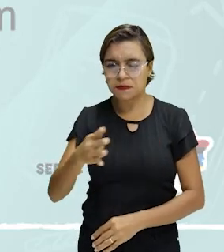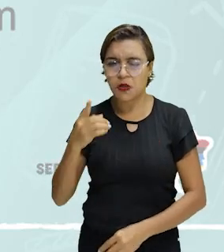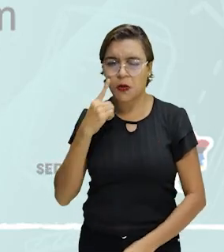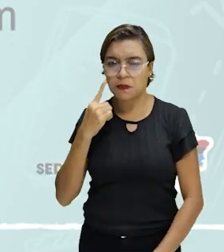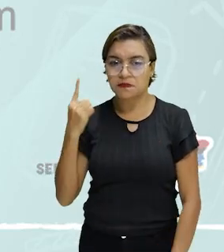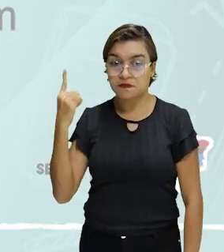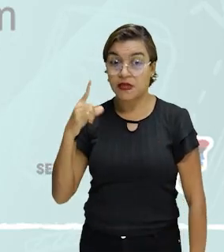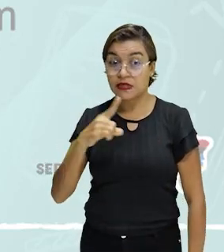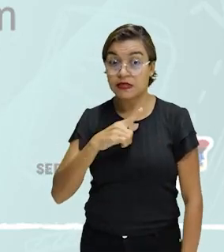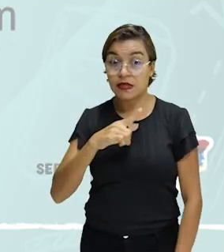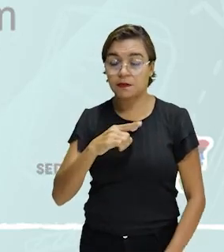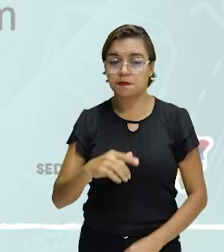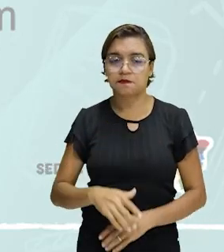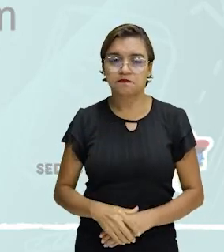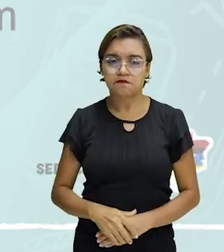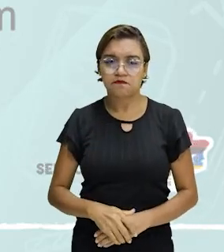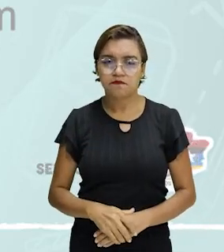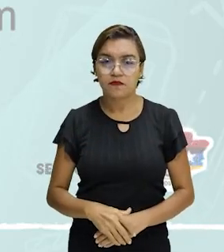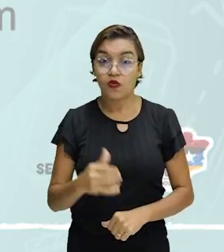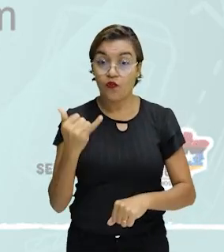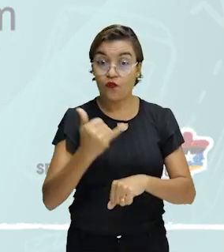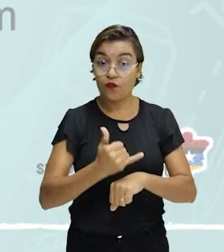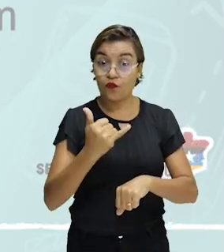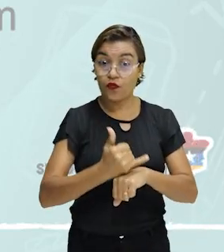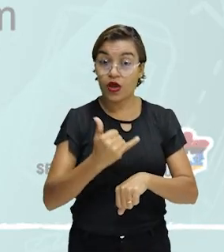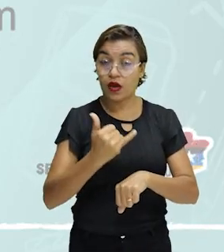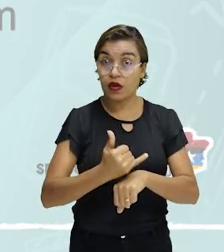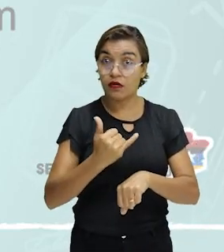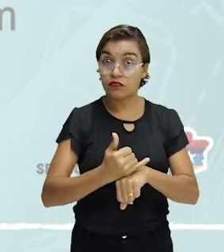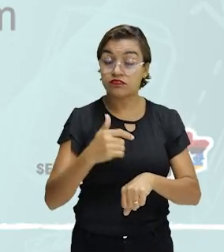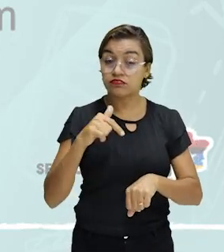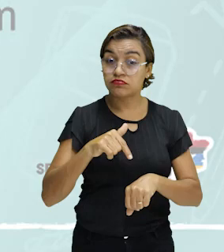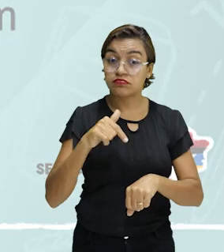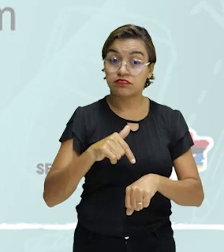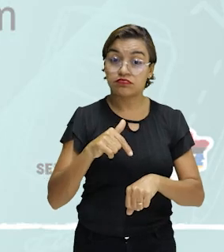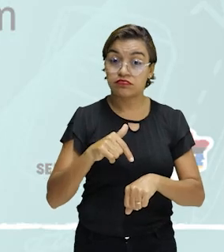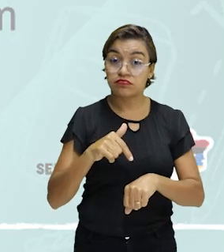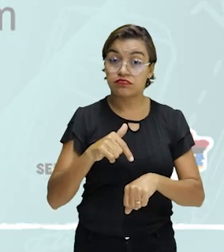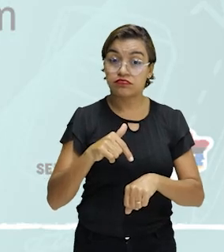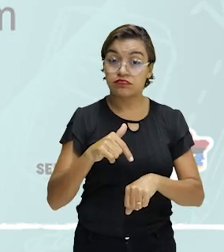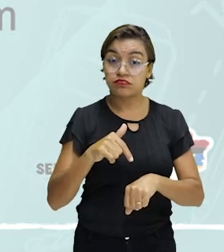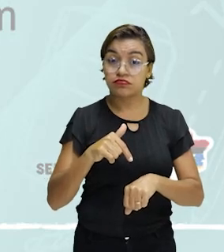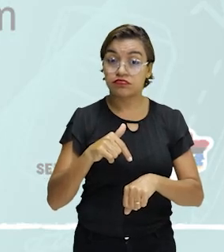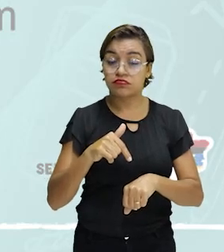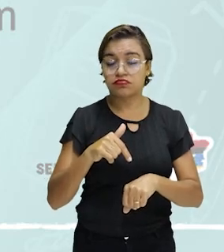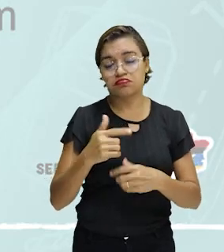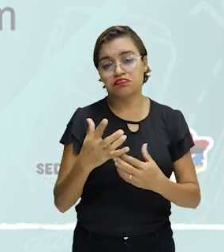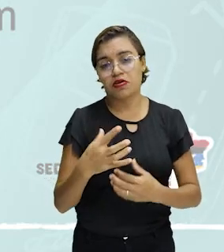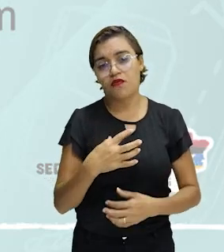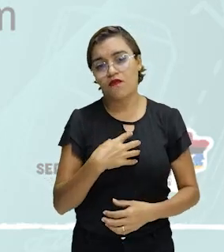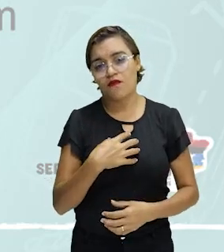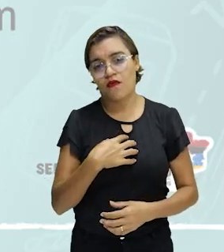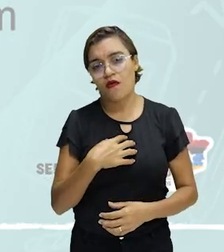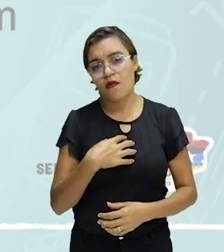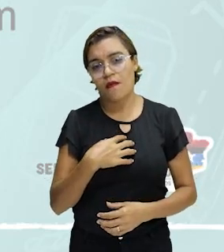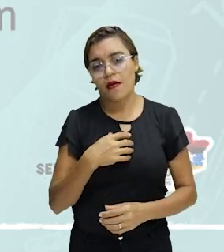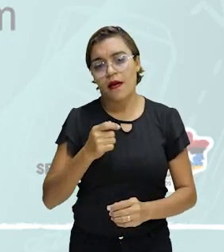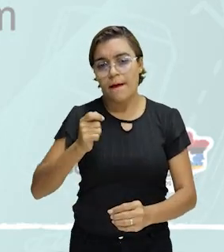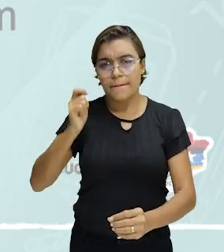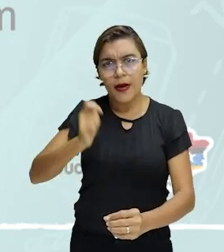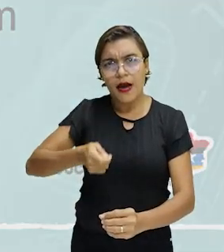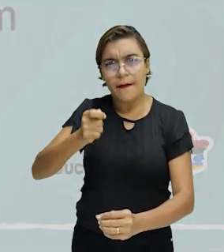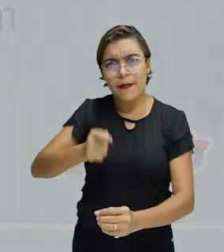Nós temos aqui o ferro. Esse ferro ele vai se encontrar ou na forma de prego ou na forma